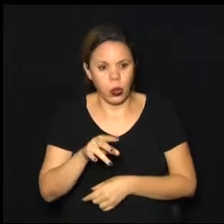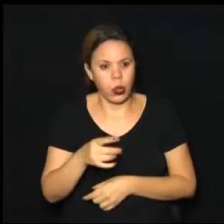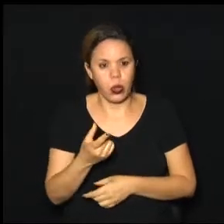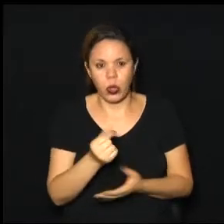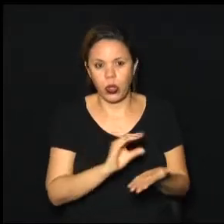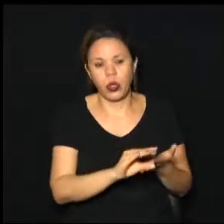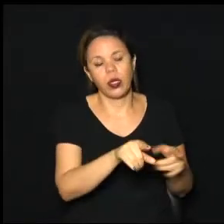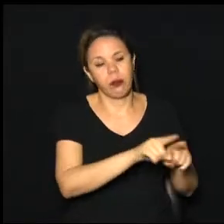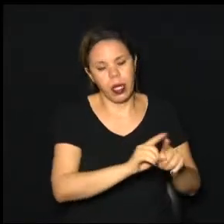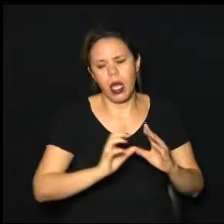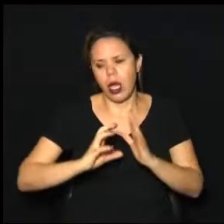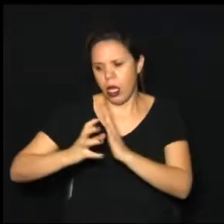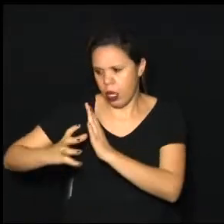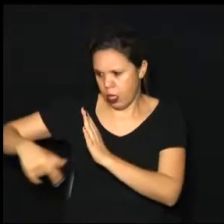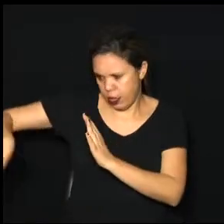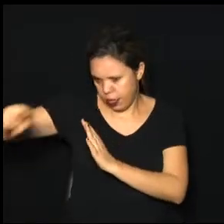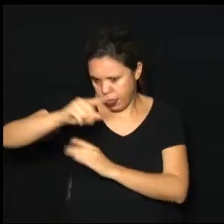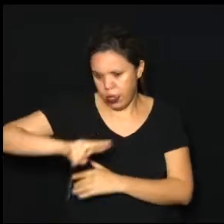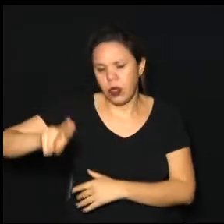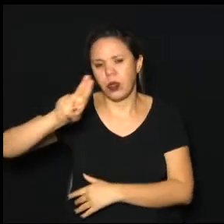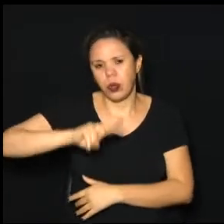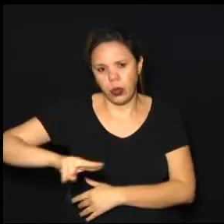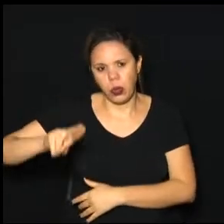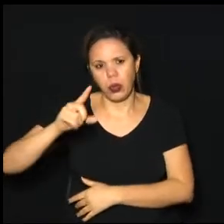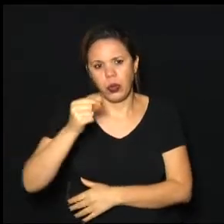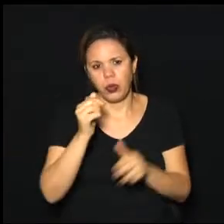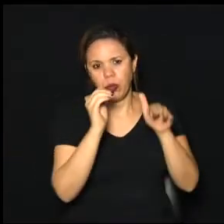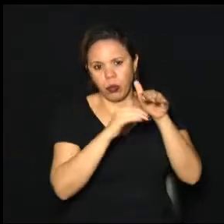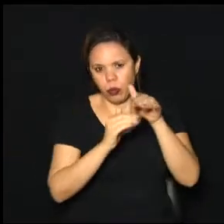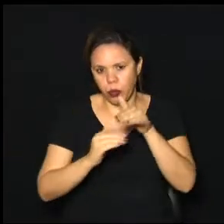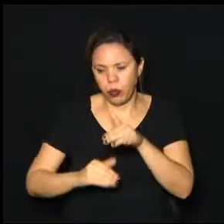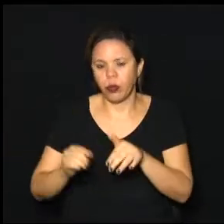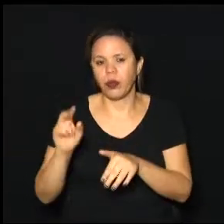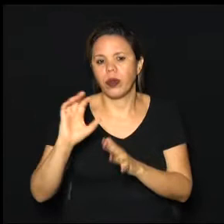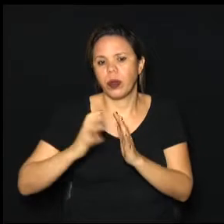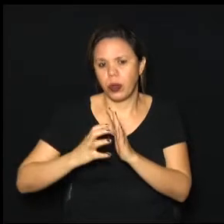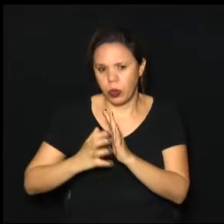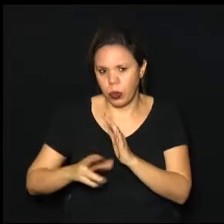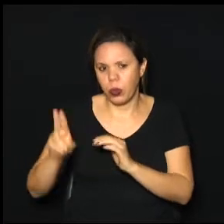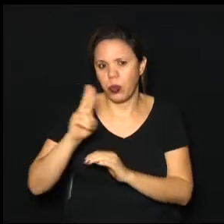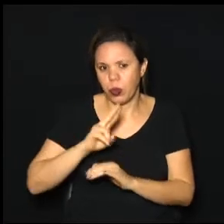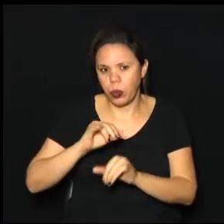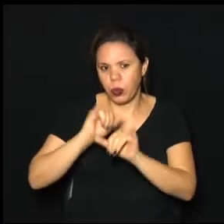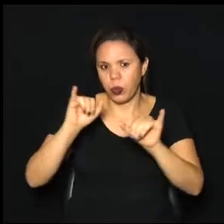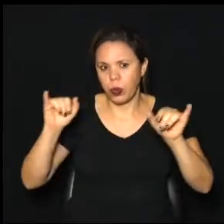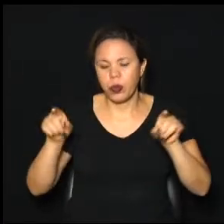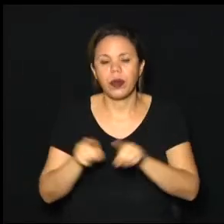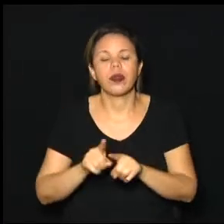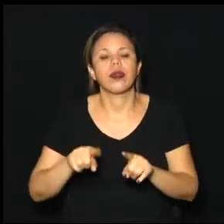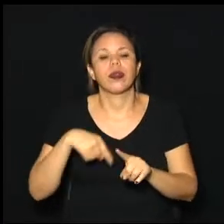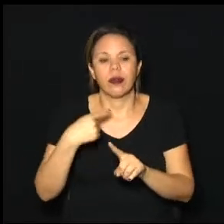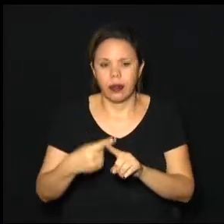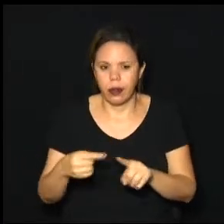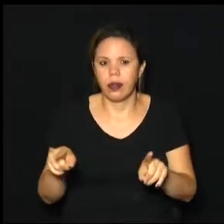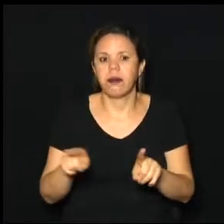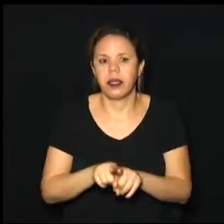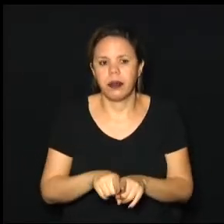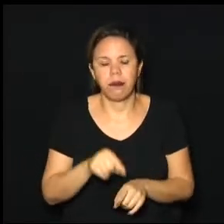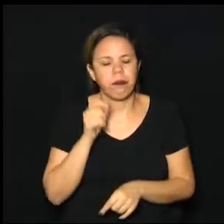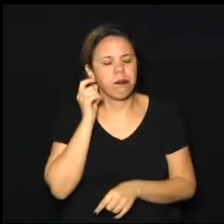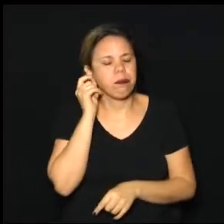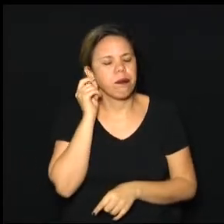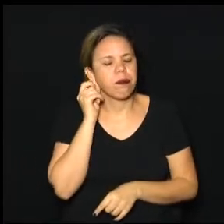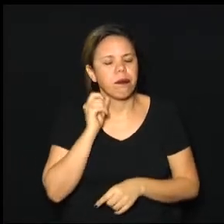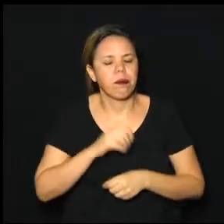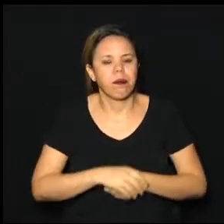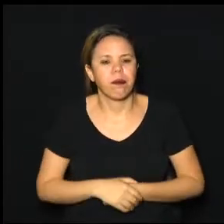Os partidos também poderão utilizar os fundos partidários no custeio das eleições, além, é claro,